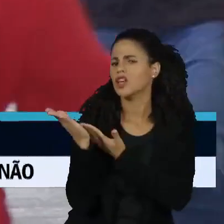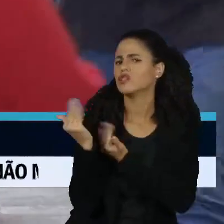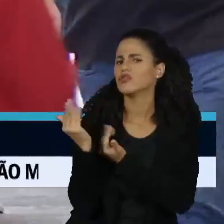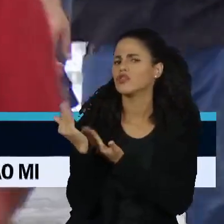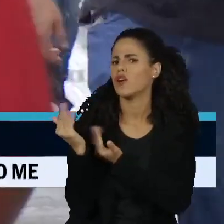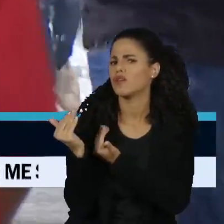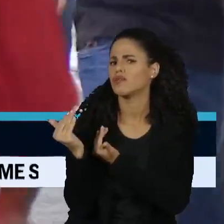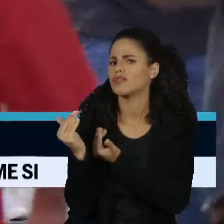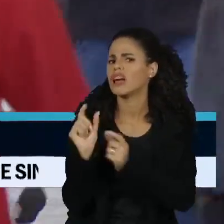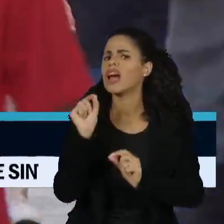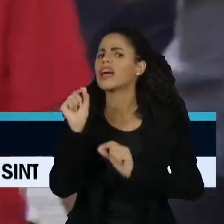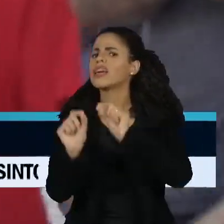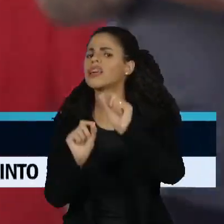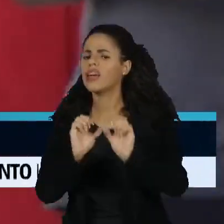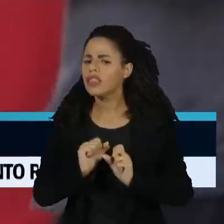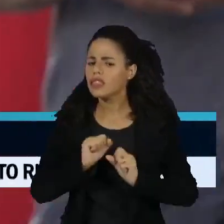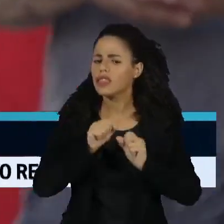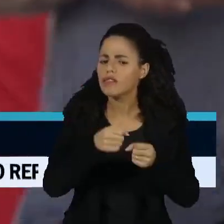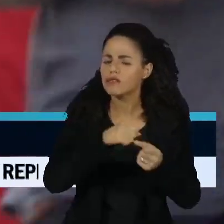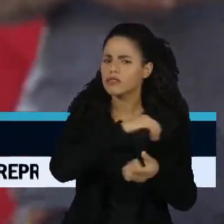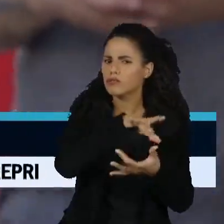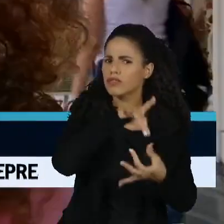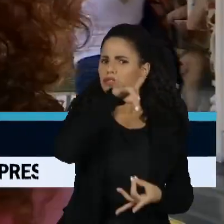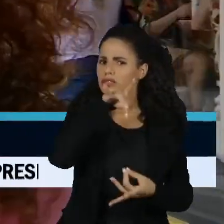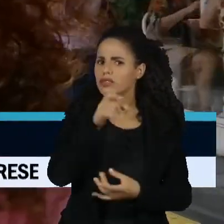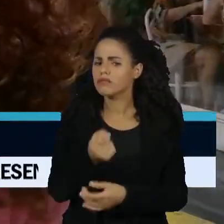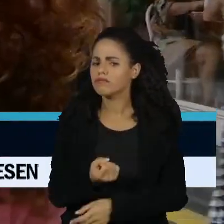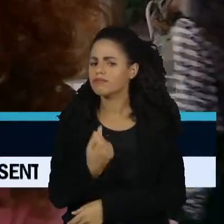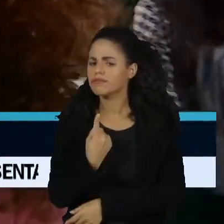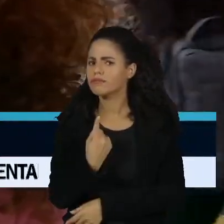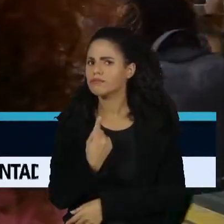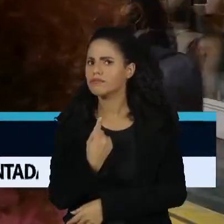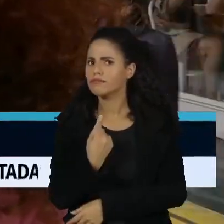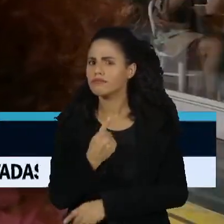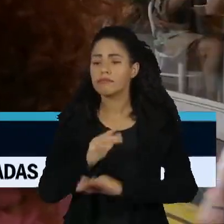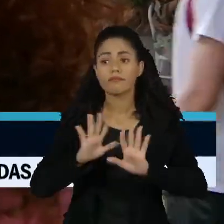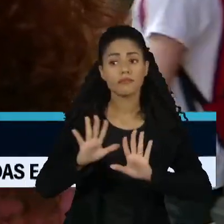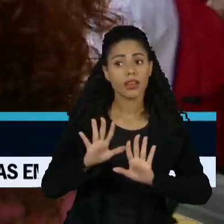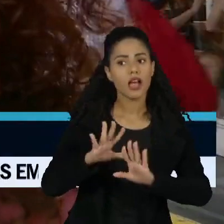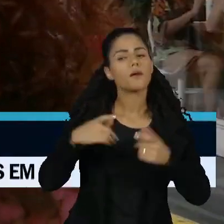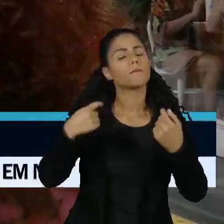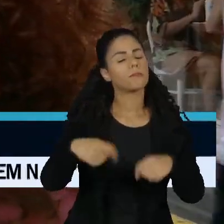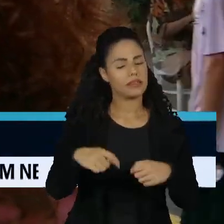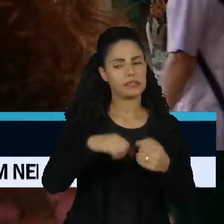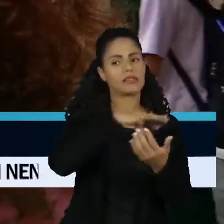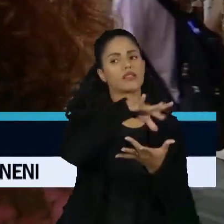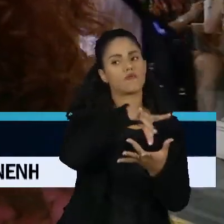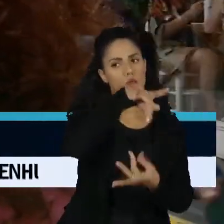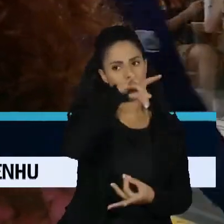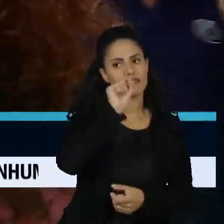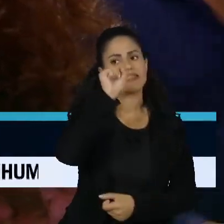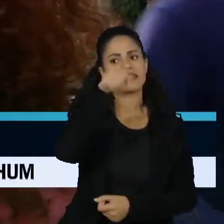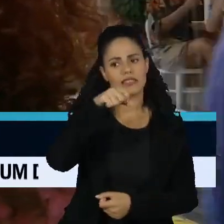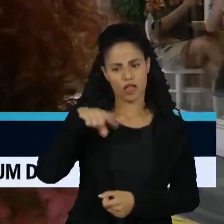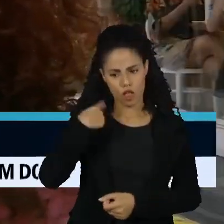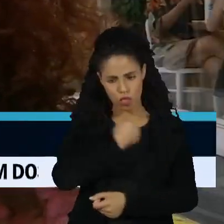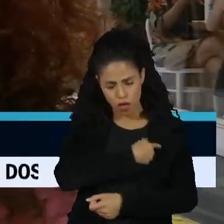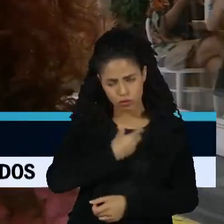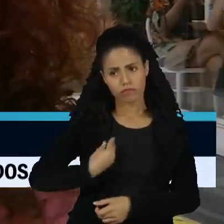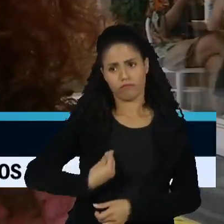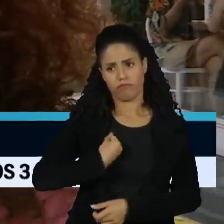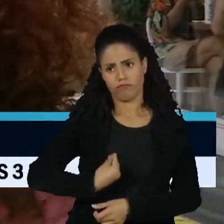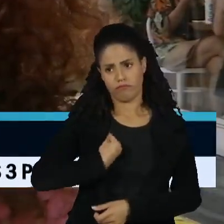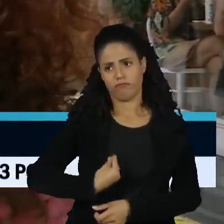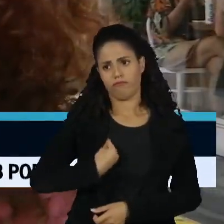quem defende hoje a democracia eu acho que sem a democracia a gente não consegue ter